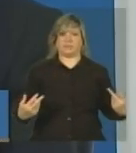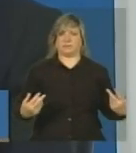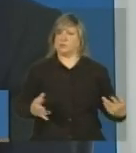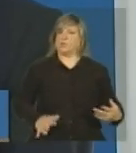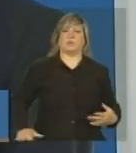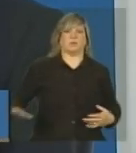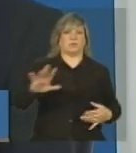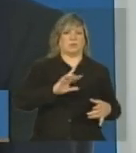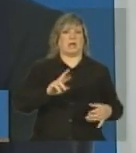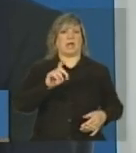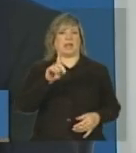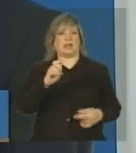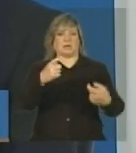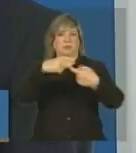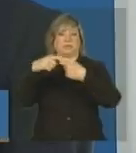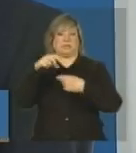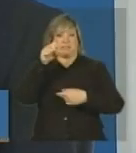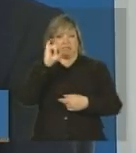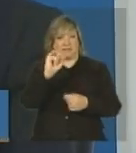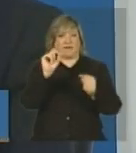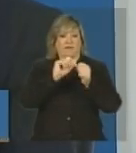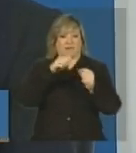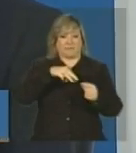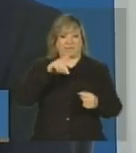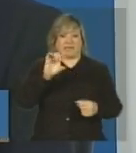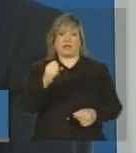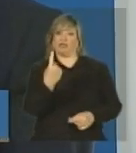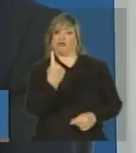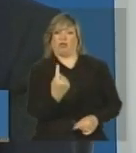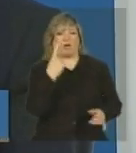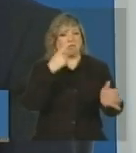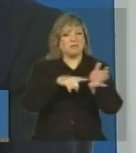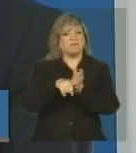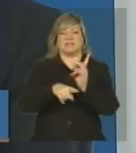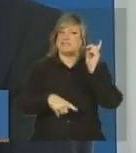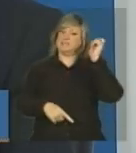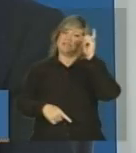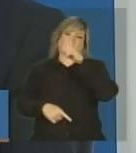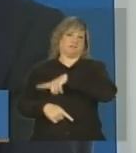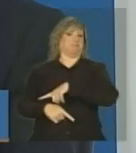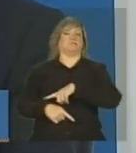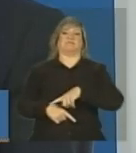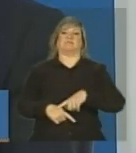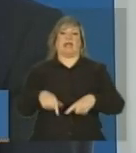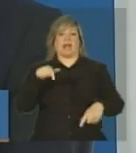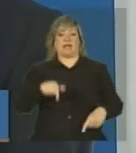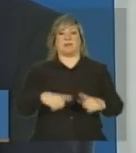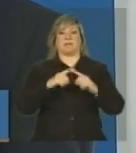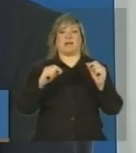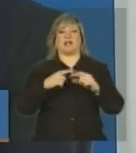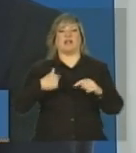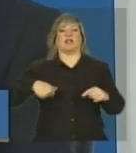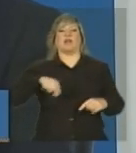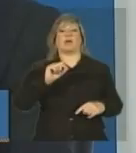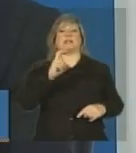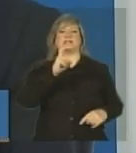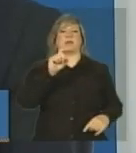se tivesse que fazer a fiscalização só pelo MDS, seria muito difícil. Né? Não há condições da gente daqui de Brasília